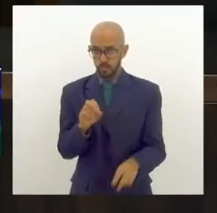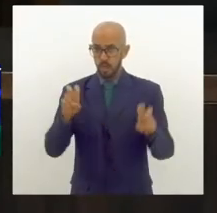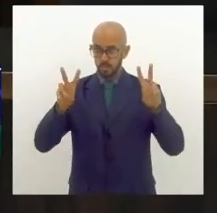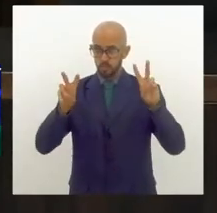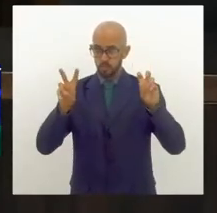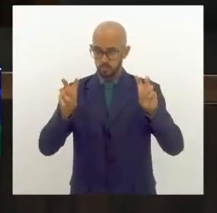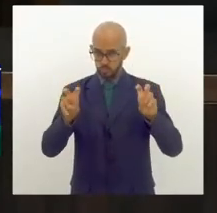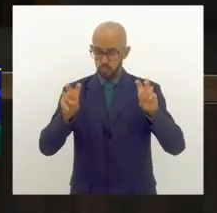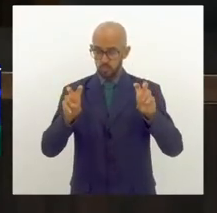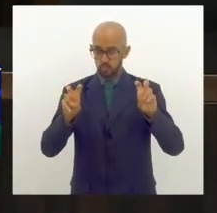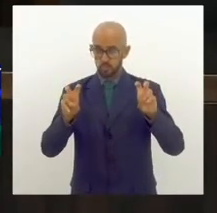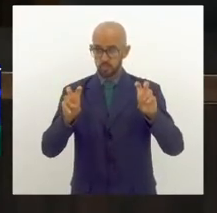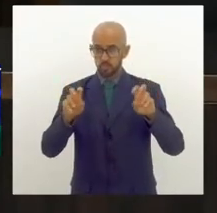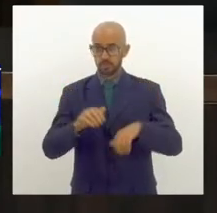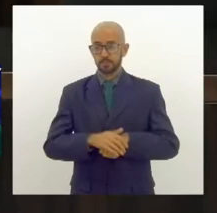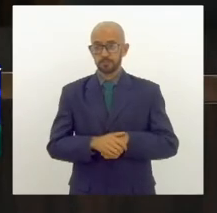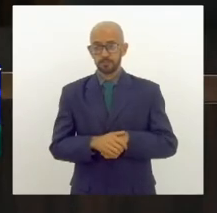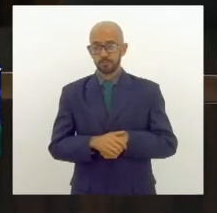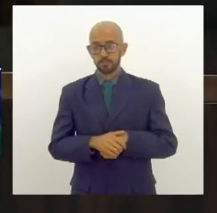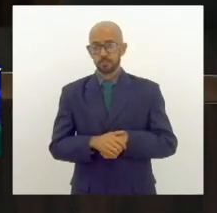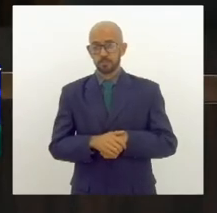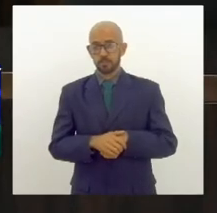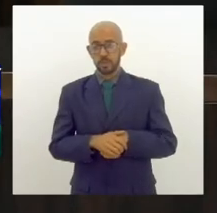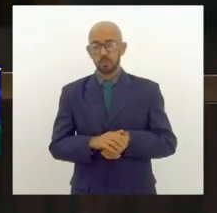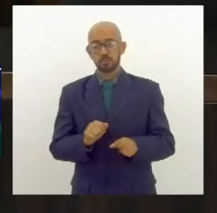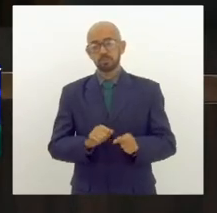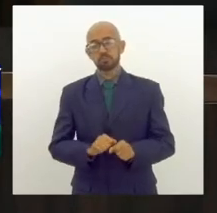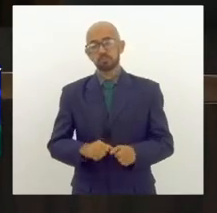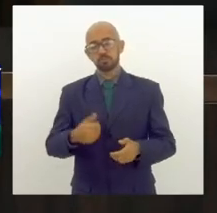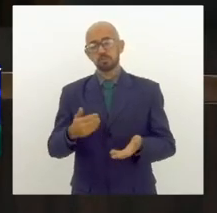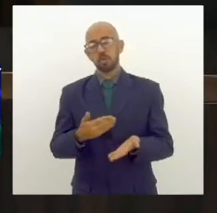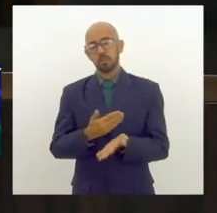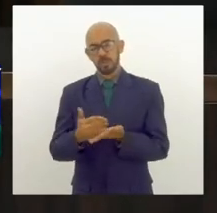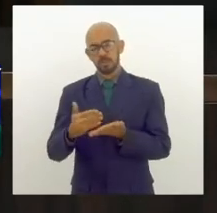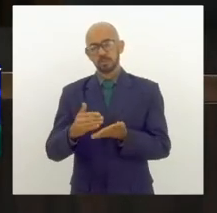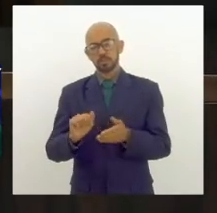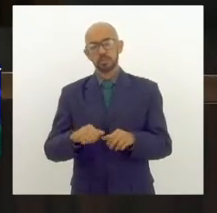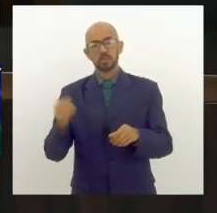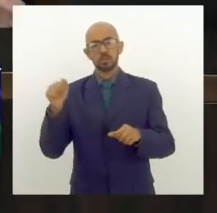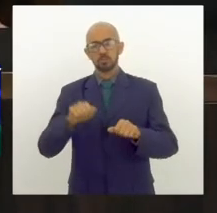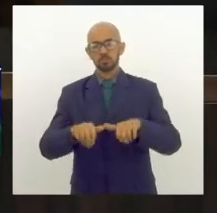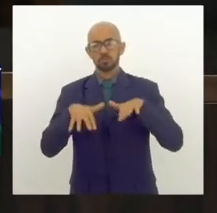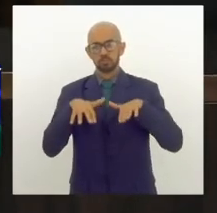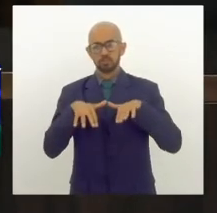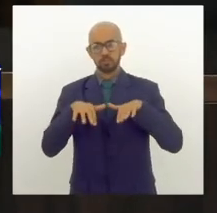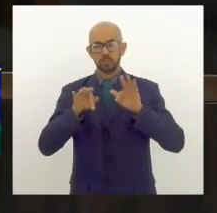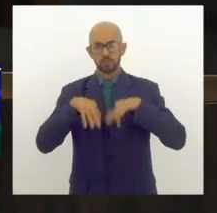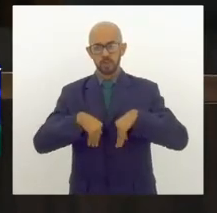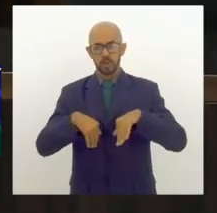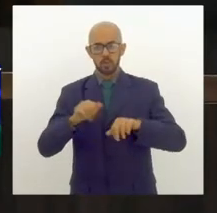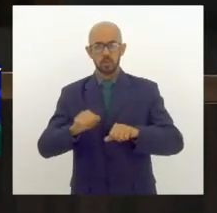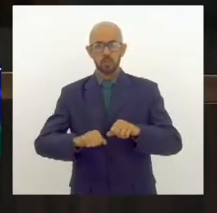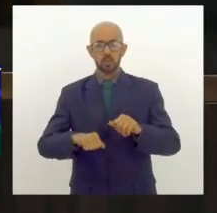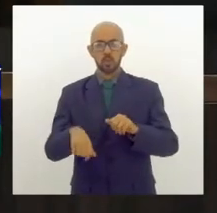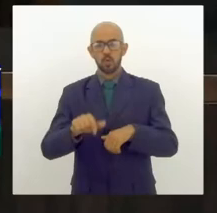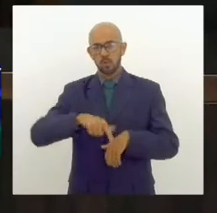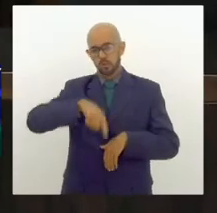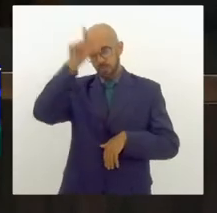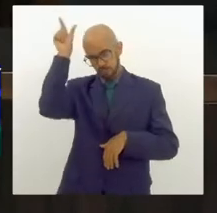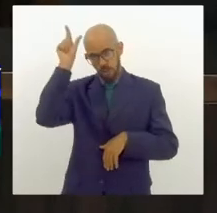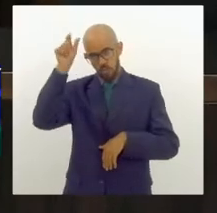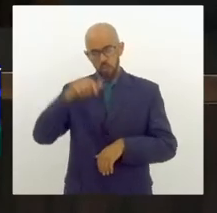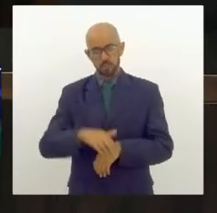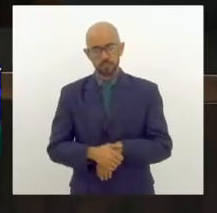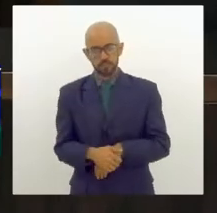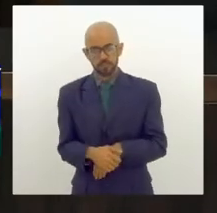no expediente, passa seu expediente final com o primeiro orador inscrito, o deputado Luiz Paulo.